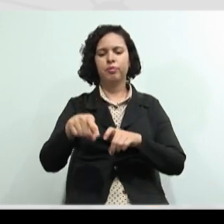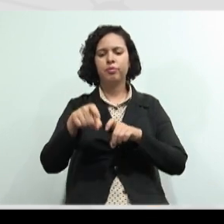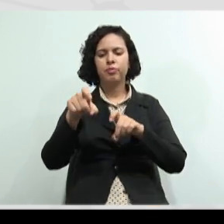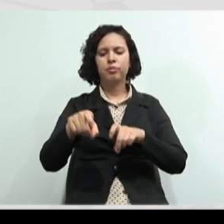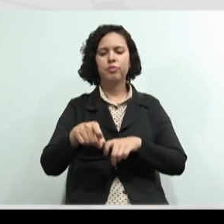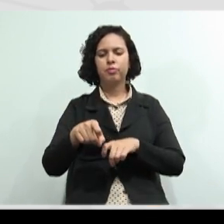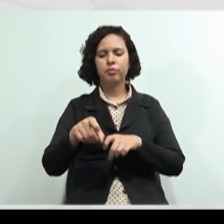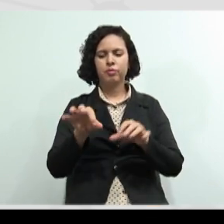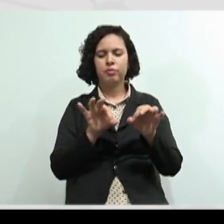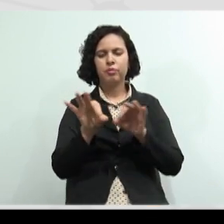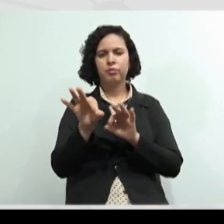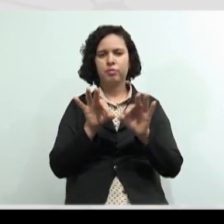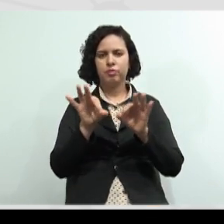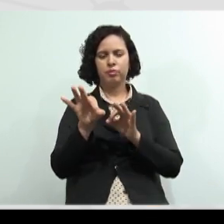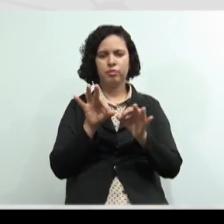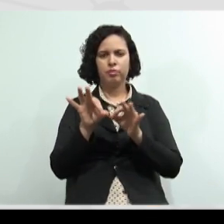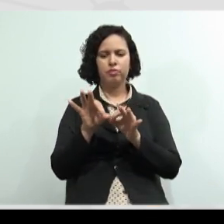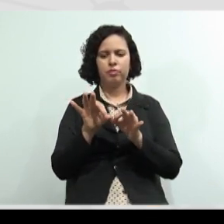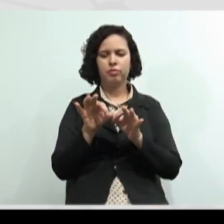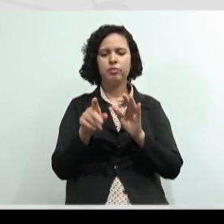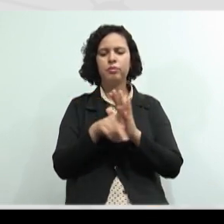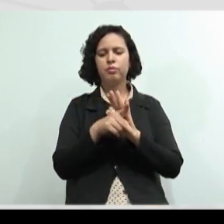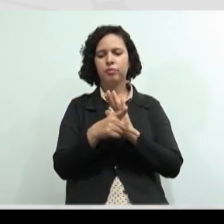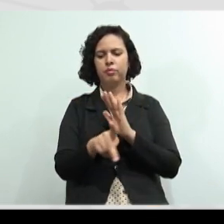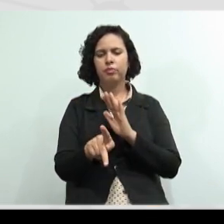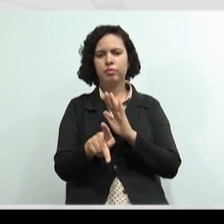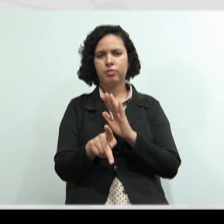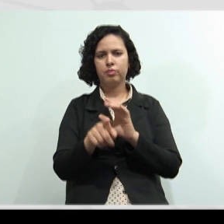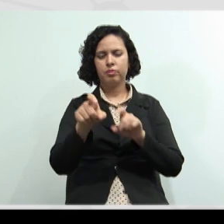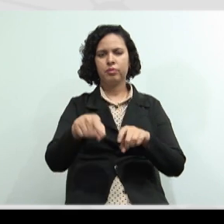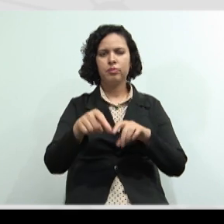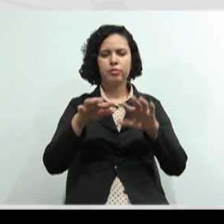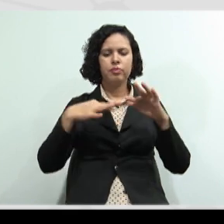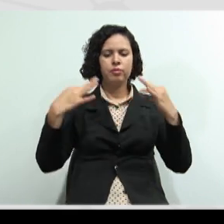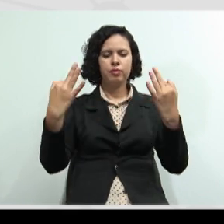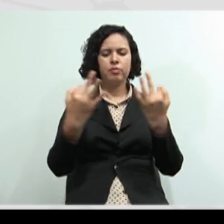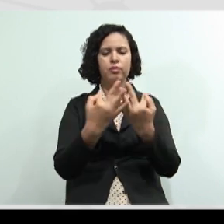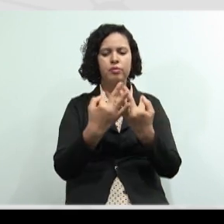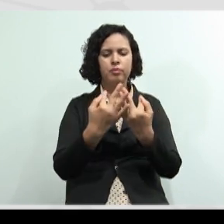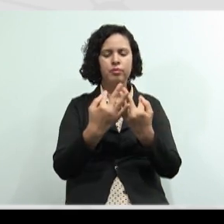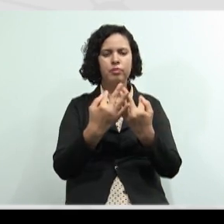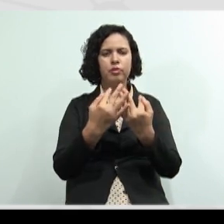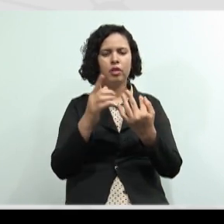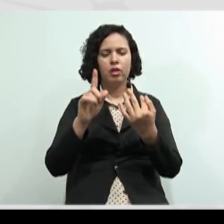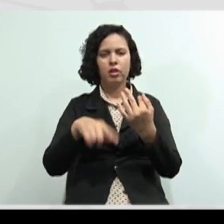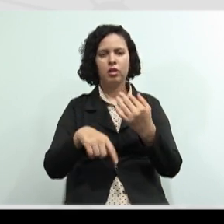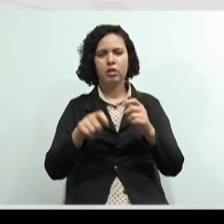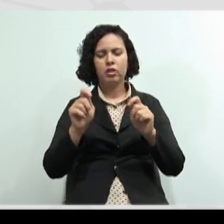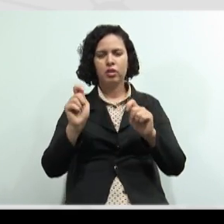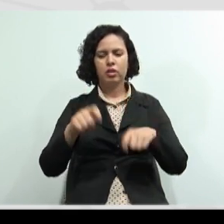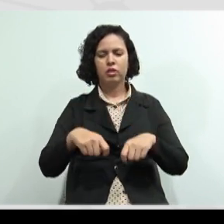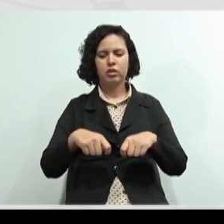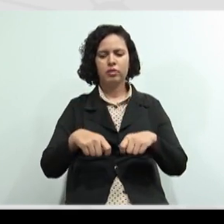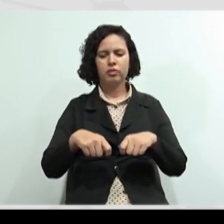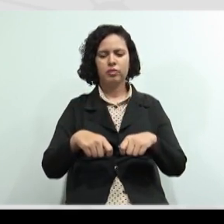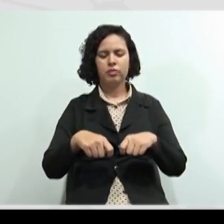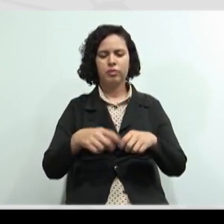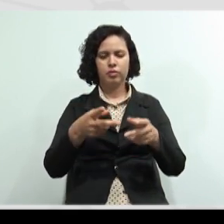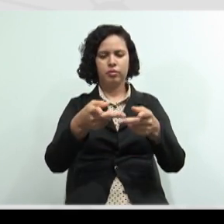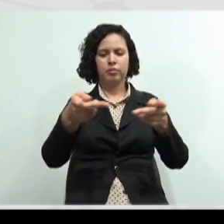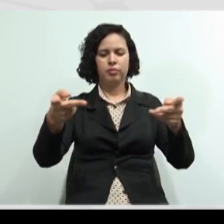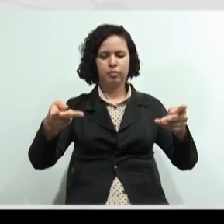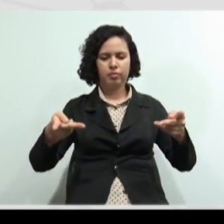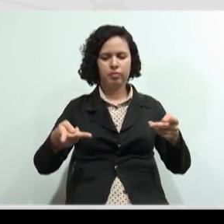agropecuárias organizadas comumente por agricultores familiares. É possível arriscar que, no prato de todo